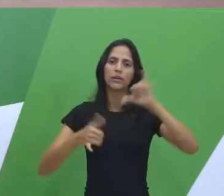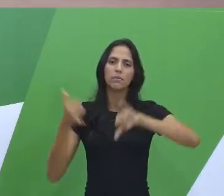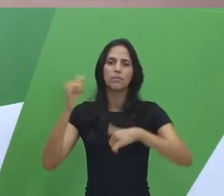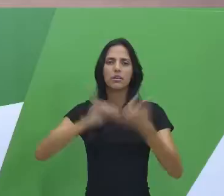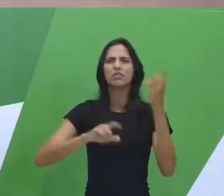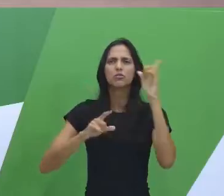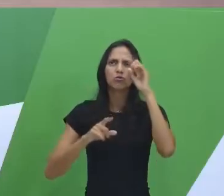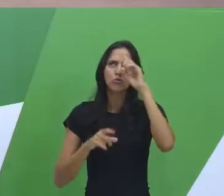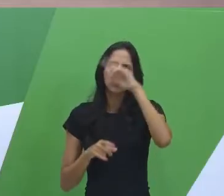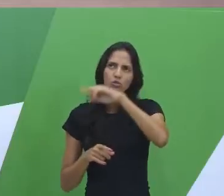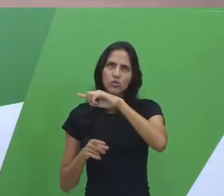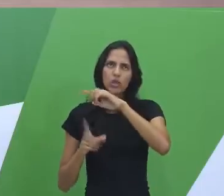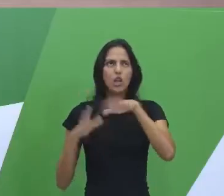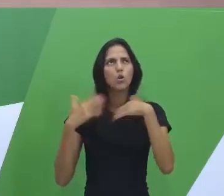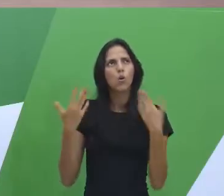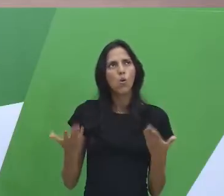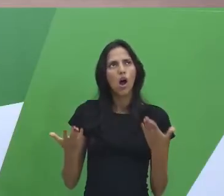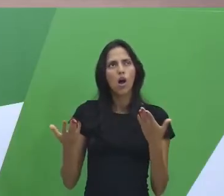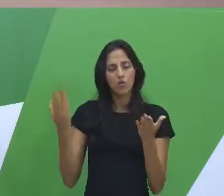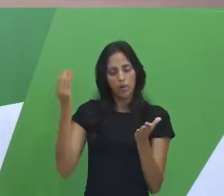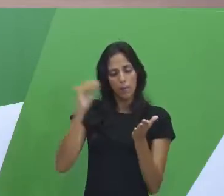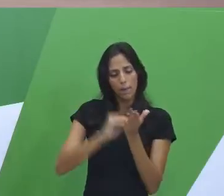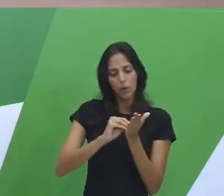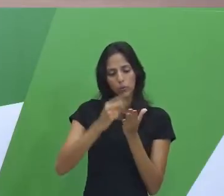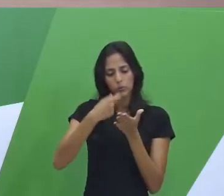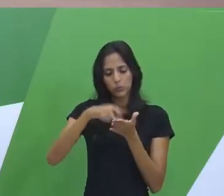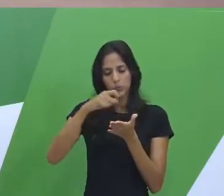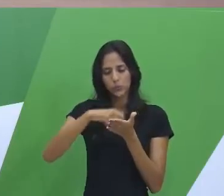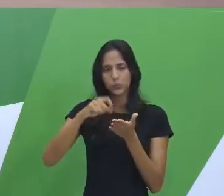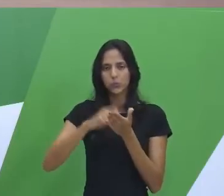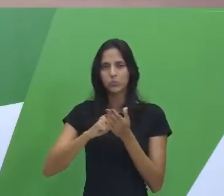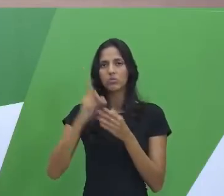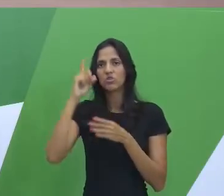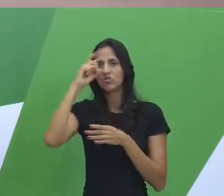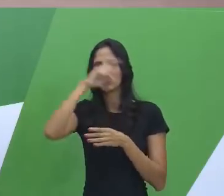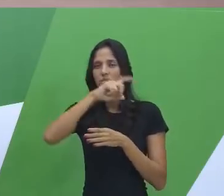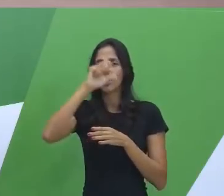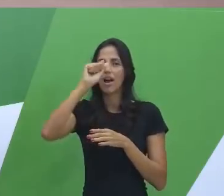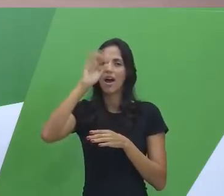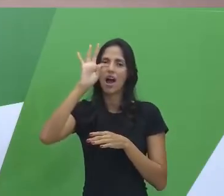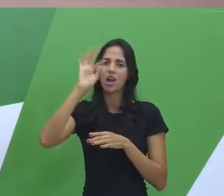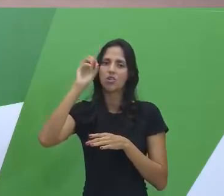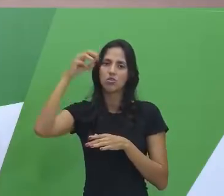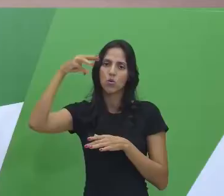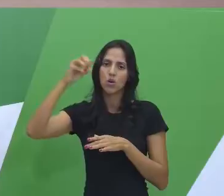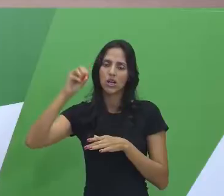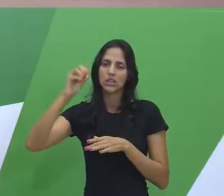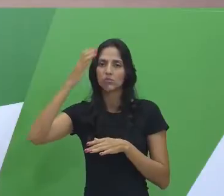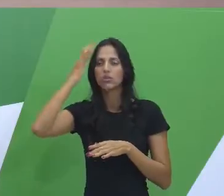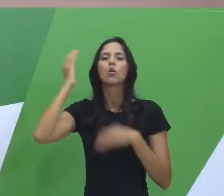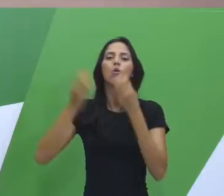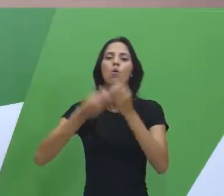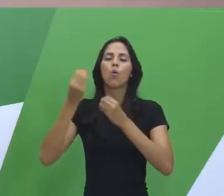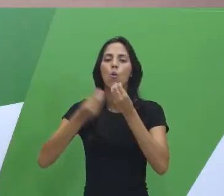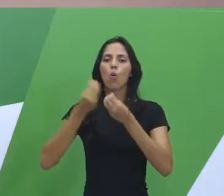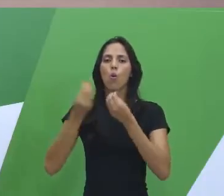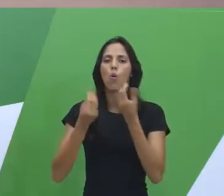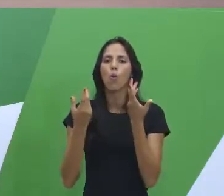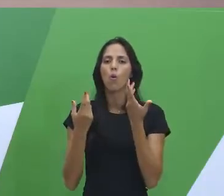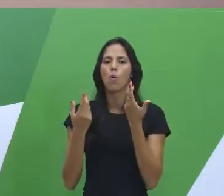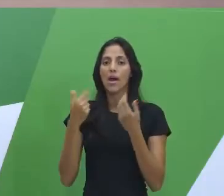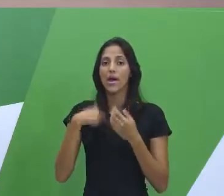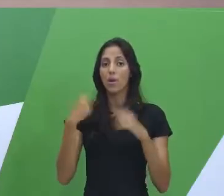minha dificuldade? Estrutura eletrônica de um átomo. Beleza. Mas o que